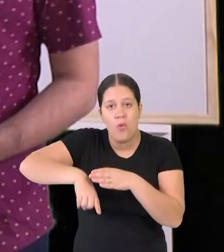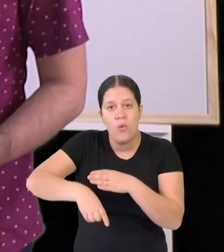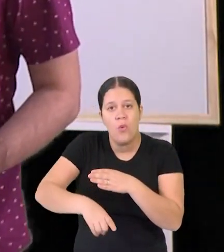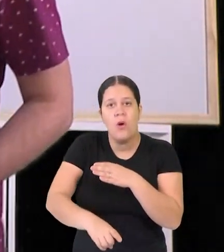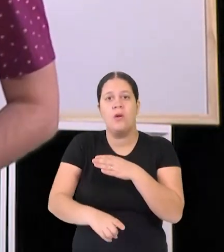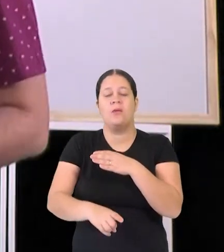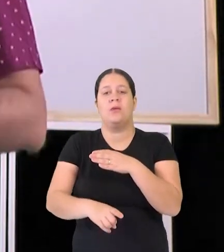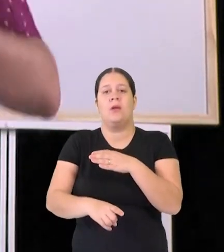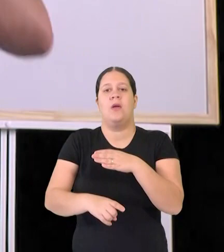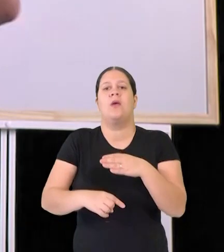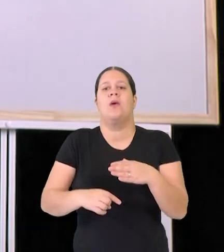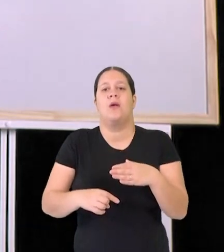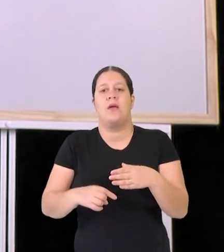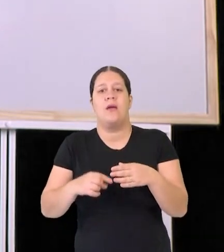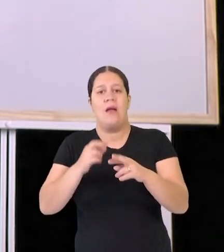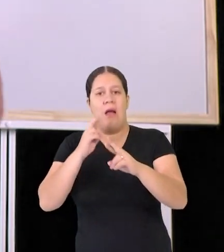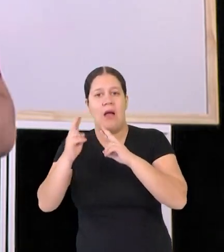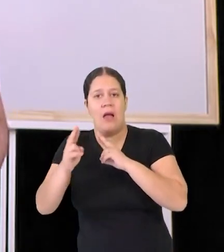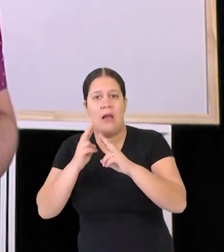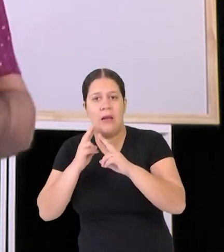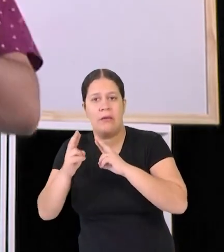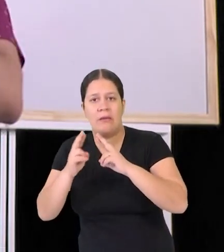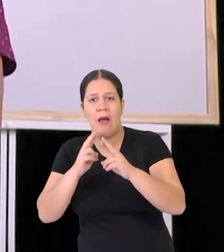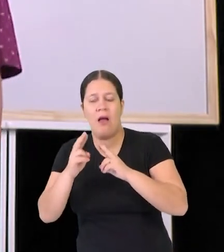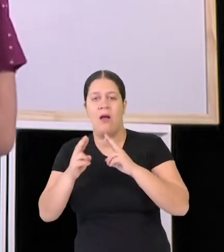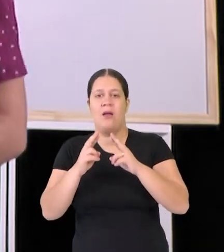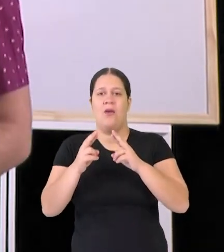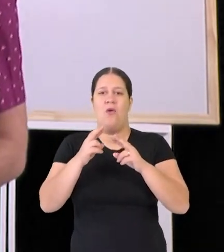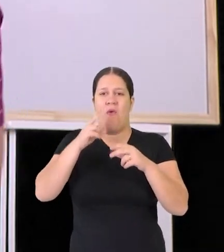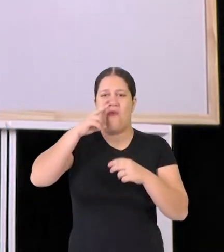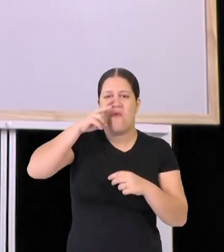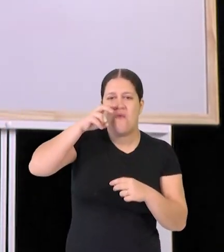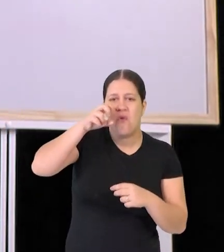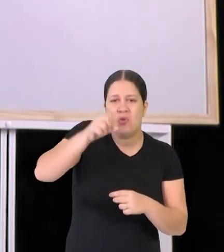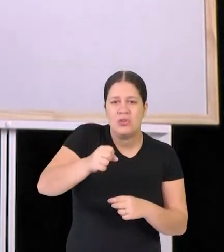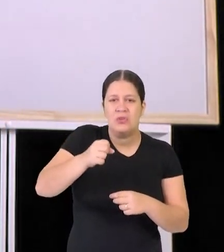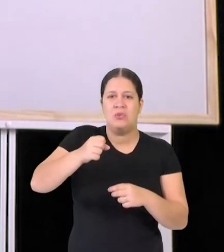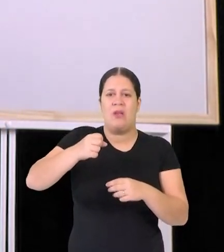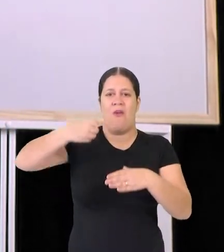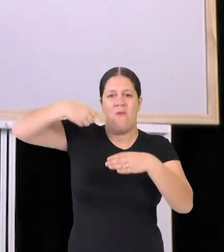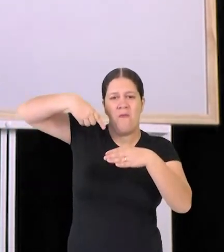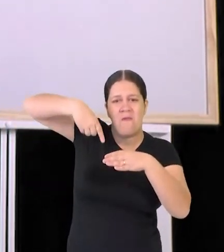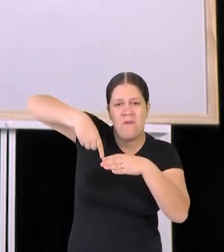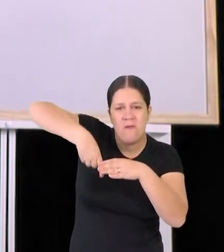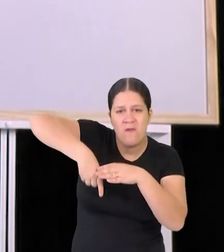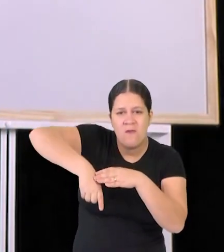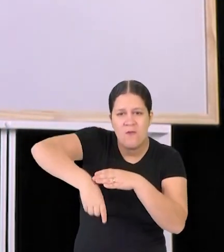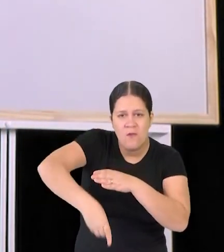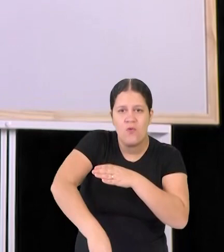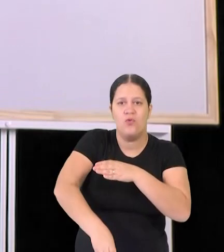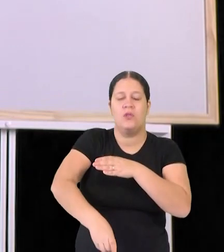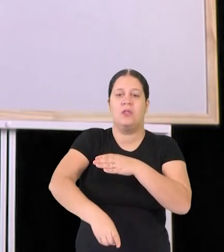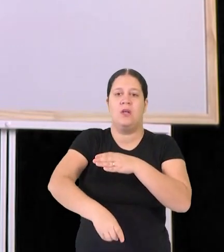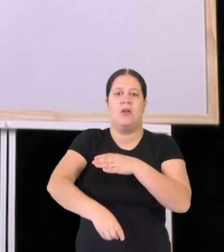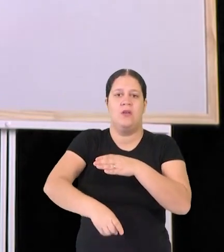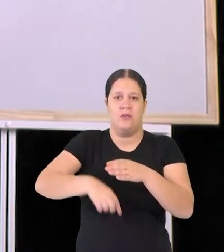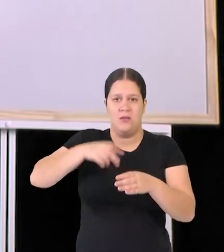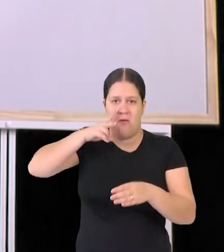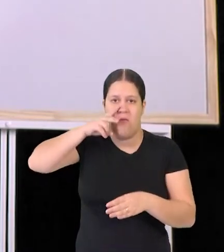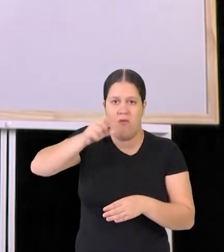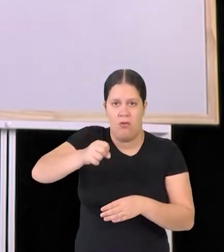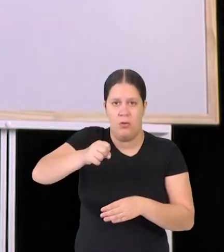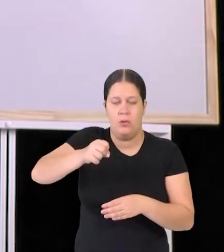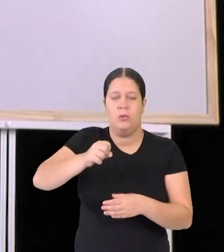totalmente determinante em relação a essa pressão exercida pelo fluido, ou seja, a força que o fluido está exercendo no fundo.